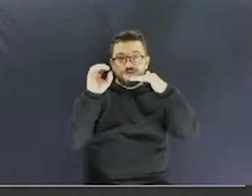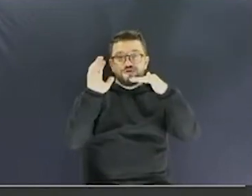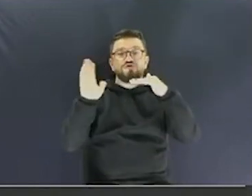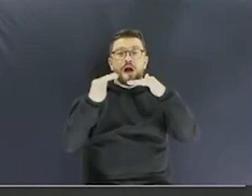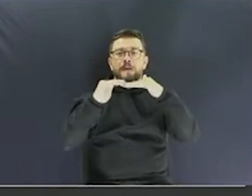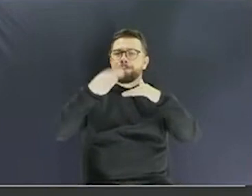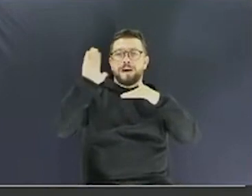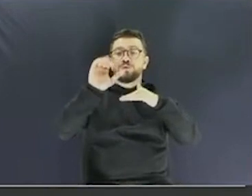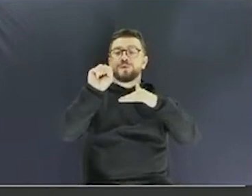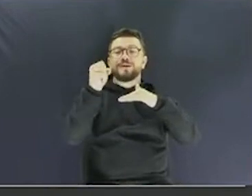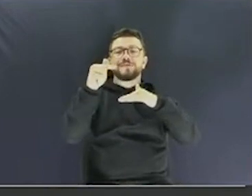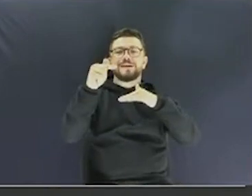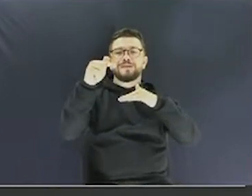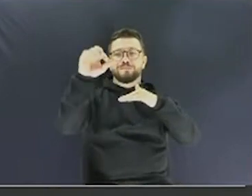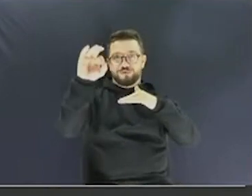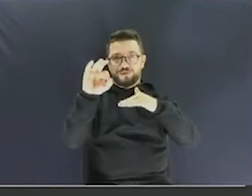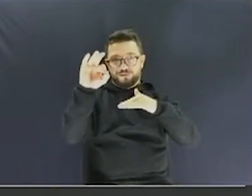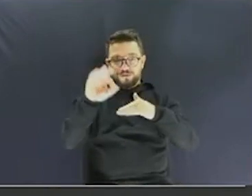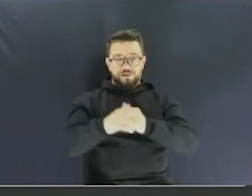51.221 vagas ofertadas, nós já estamos com